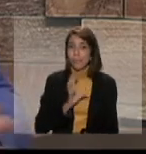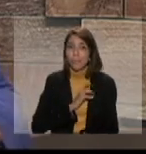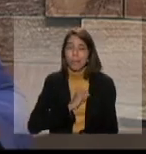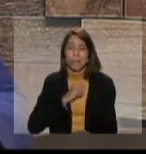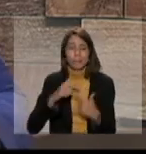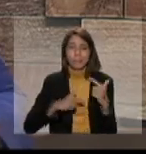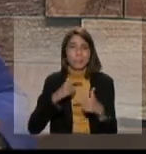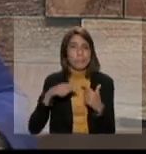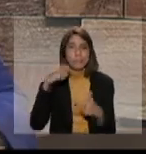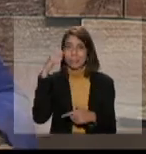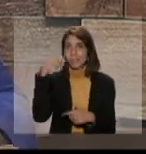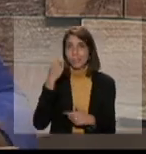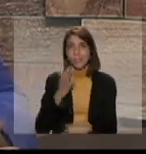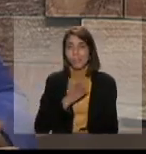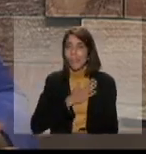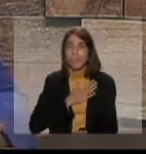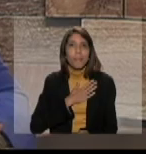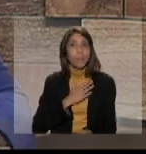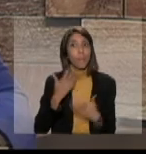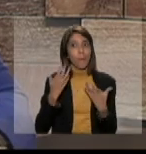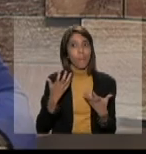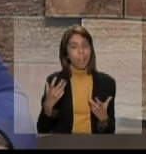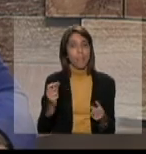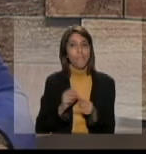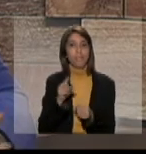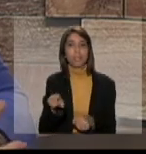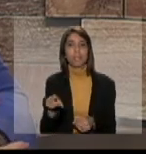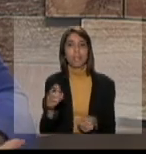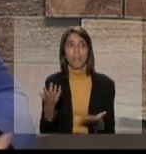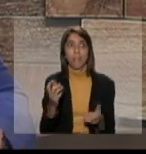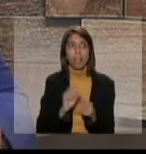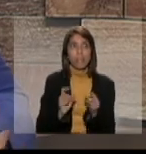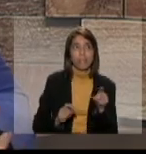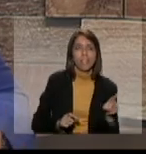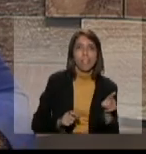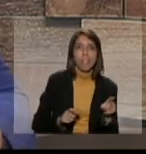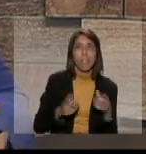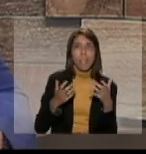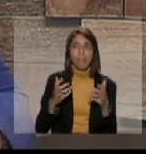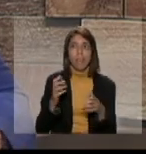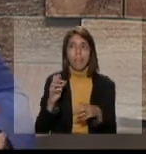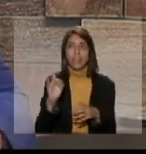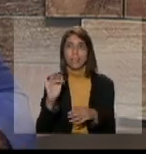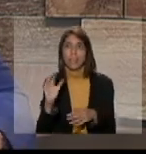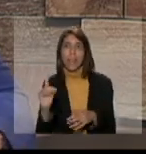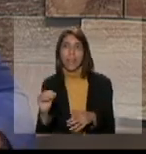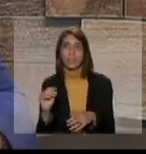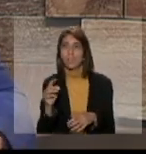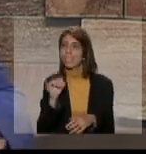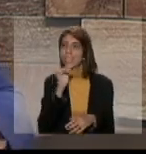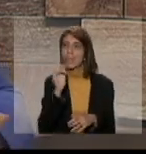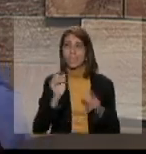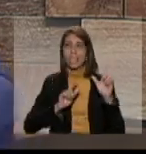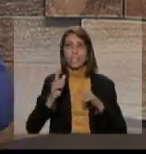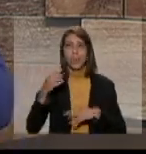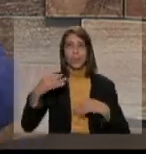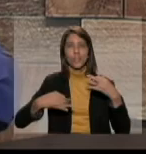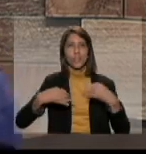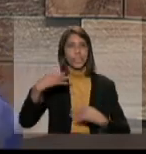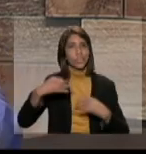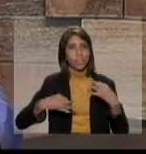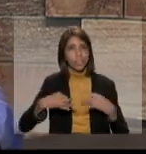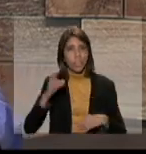gosto porque simplesmente o que eu gosto de fazer o que eu faço só não quero fazer isso então quero fazer aquilo quero fazer um seriado agora igual à que lhe assiste